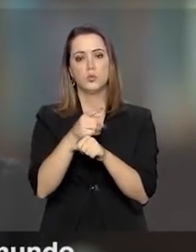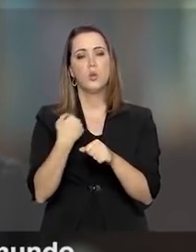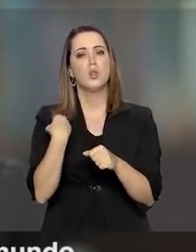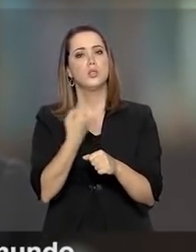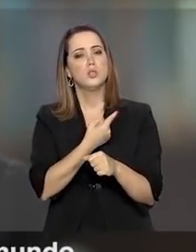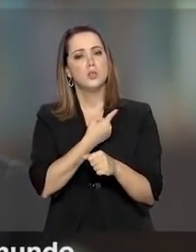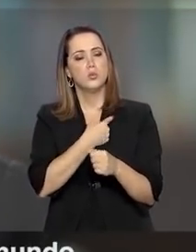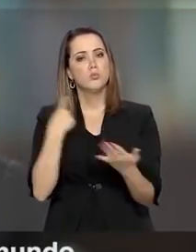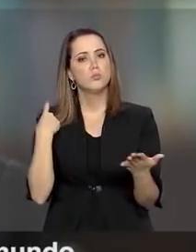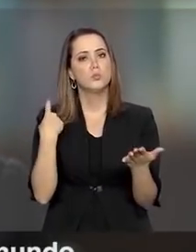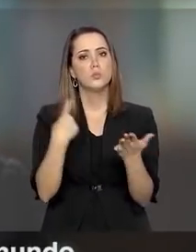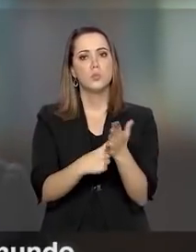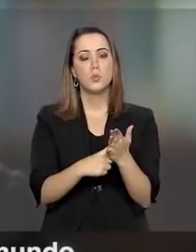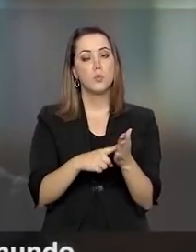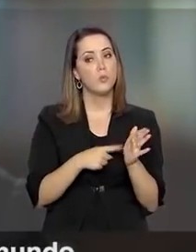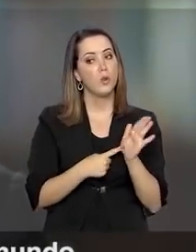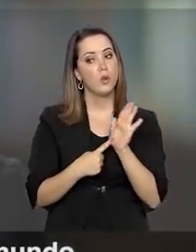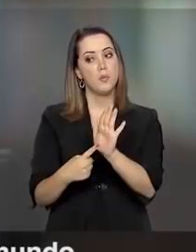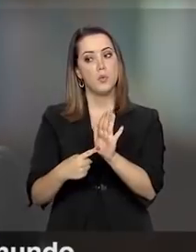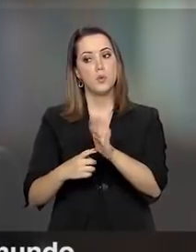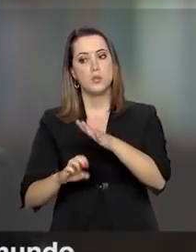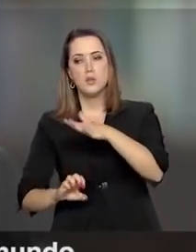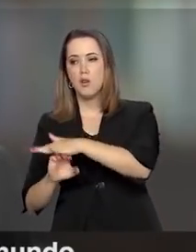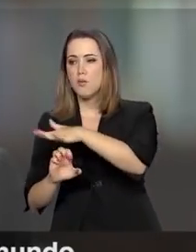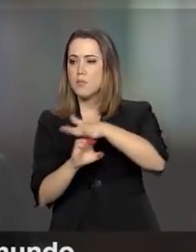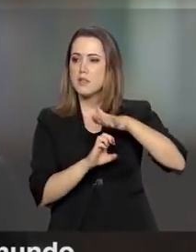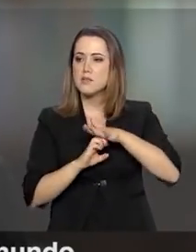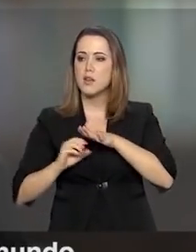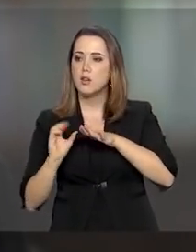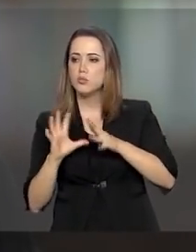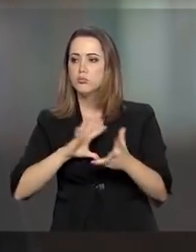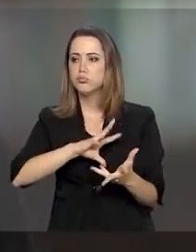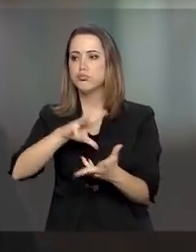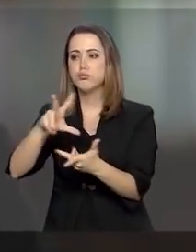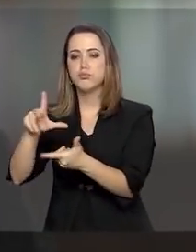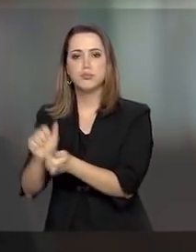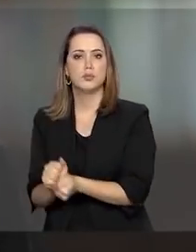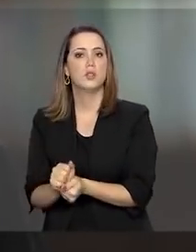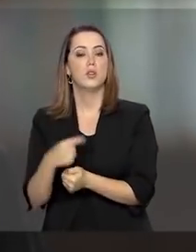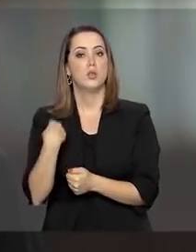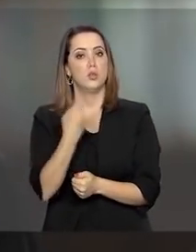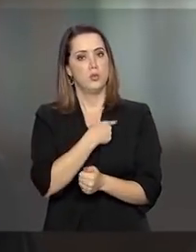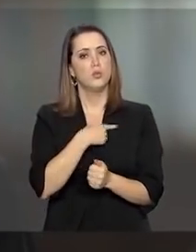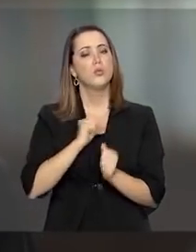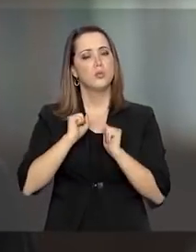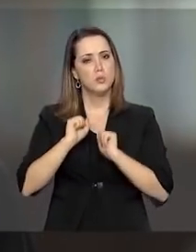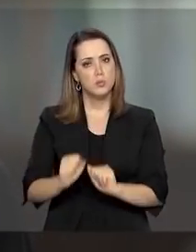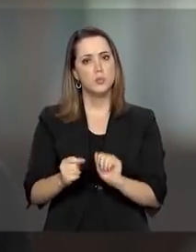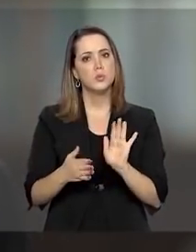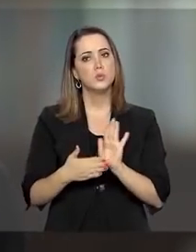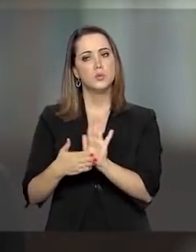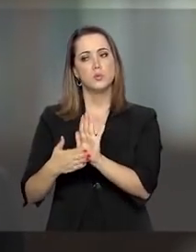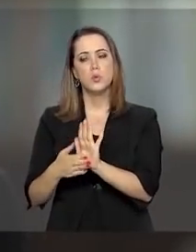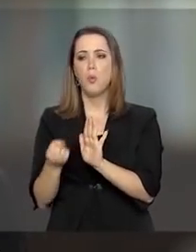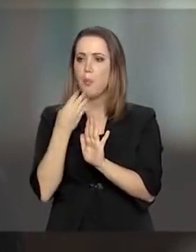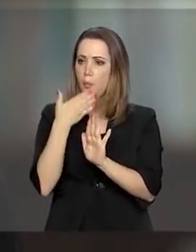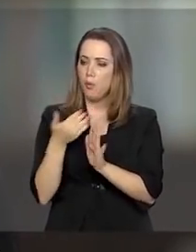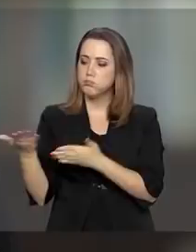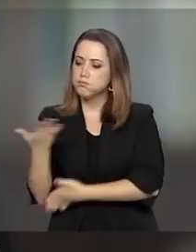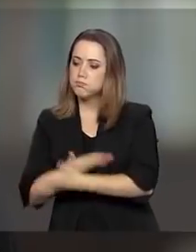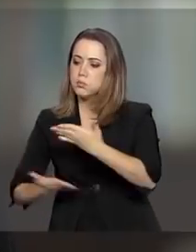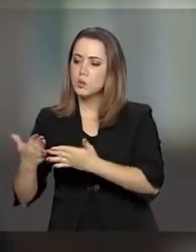é mostrar a empresários e investidores de todo o mundo à nossa disposição para proporcionar bons negócios